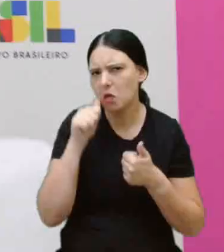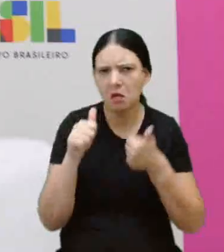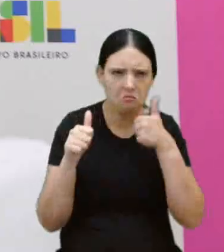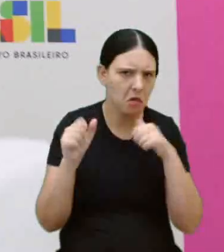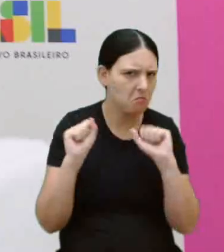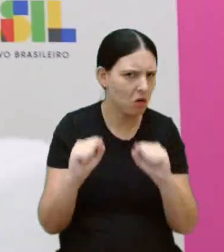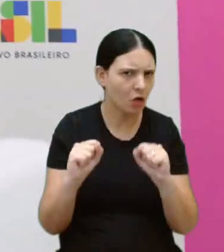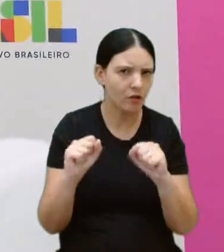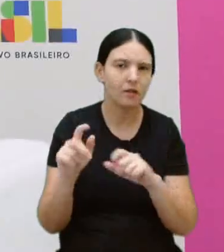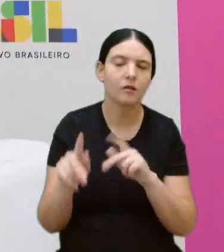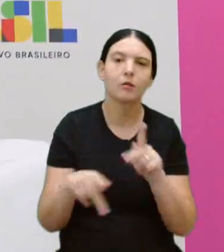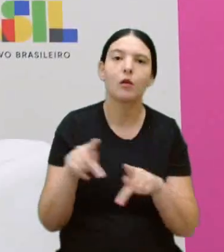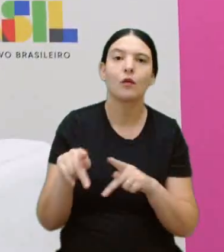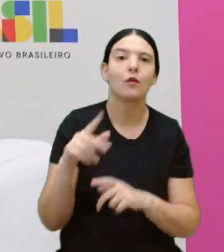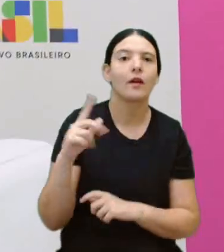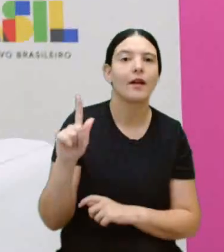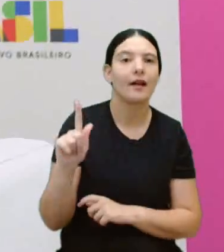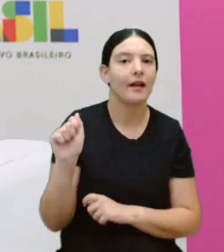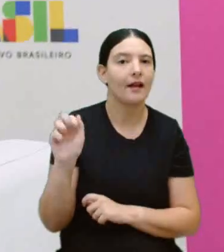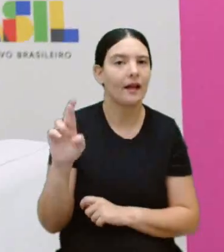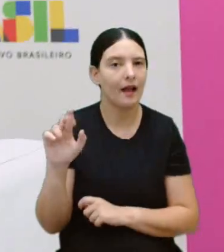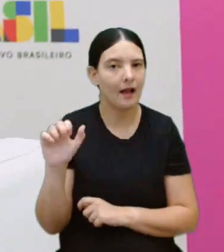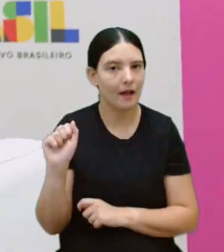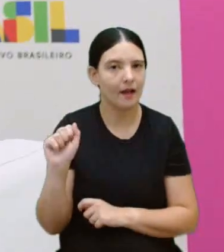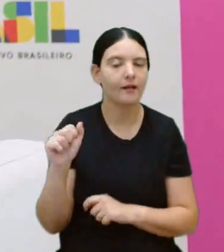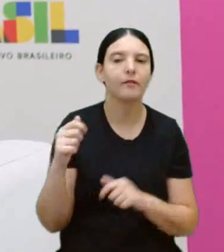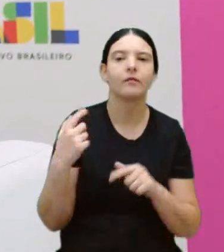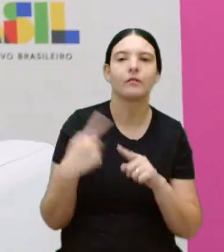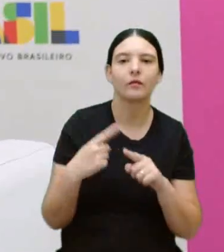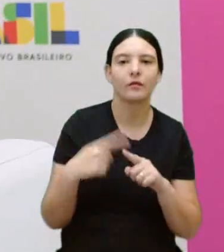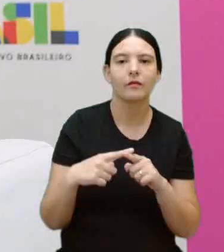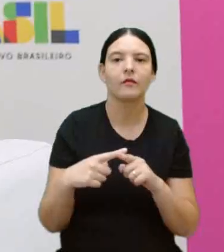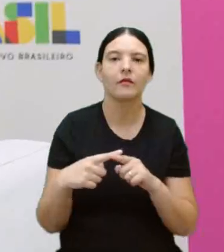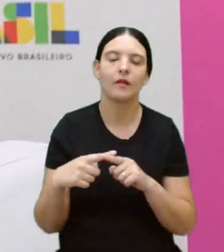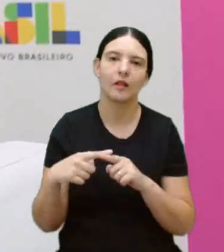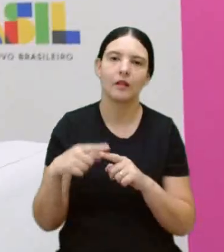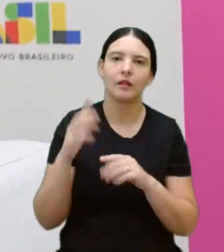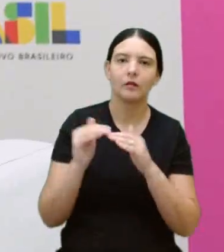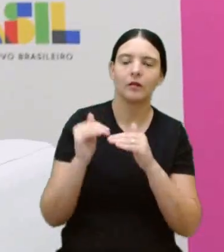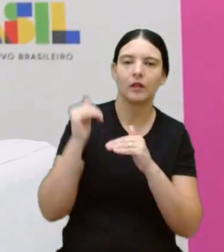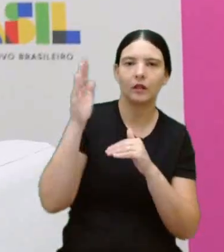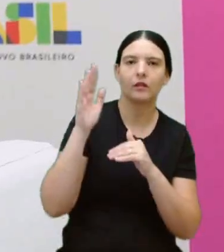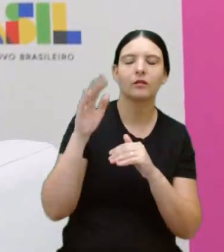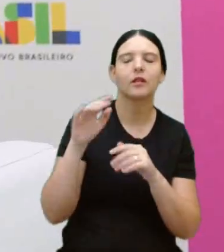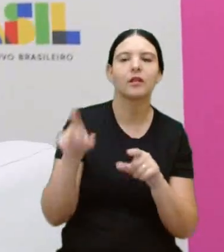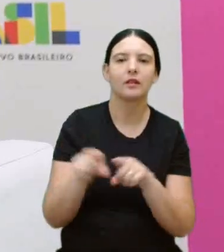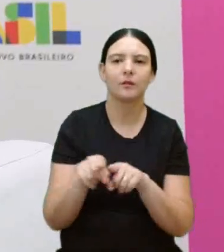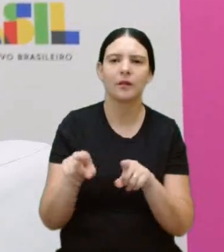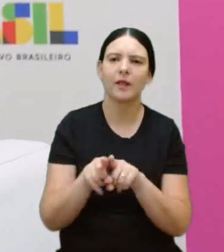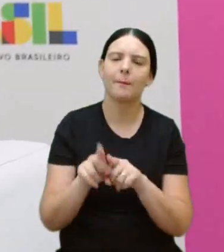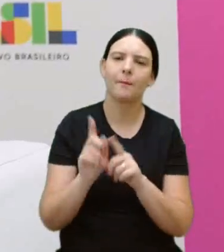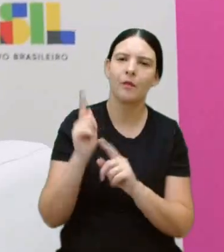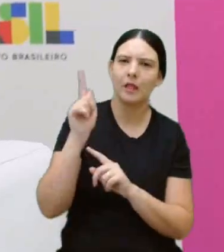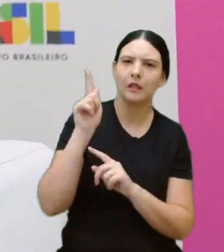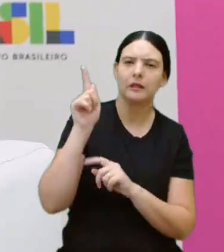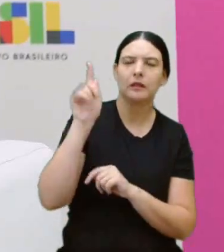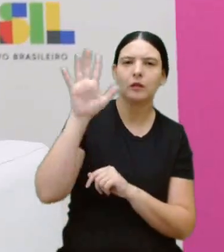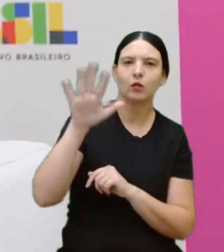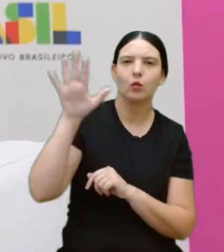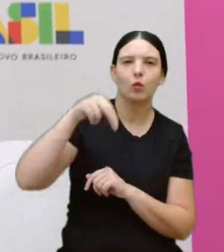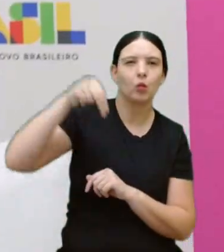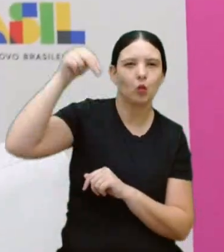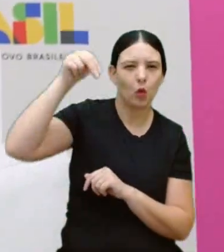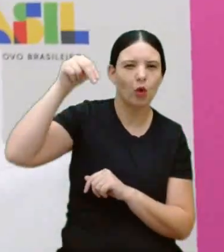Gara, especificamente, que fica em Burkina Faso, parte do Togo e de outra... Ele torce o lábio. Ali da região do norte, do oeste